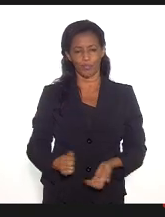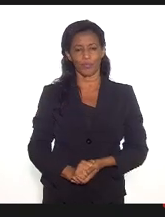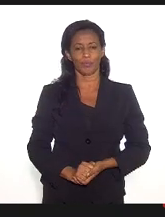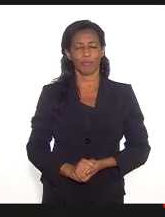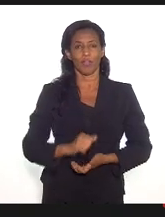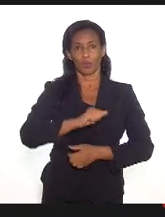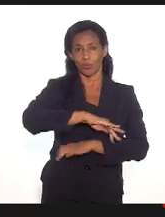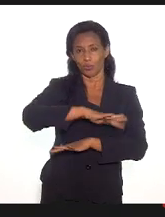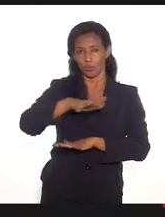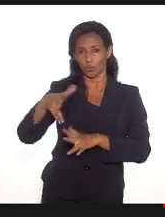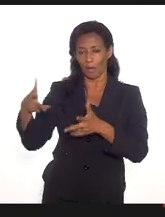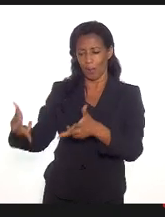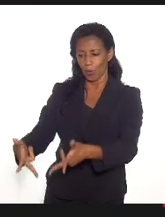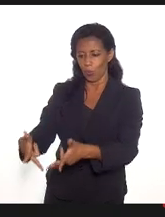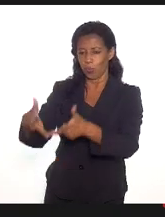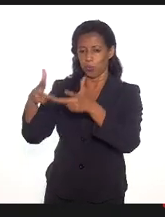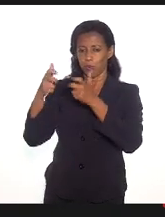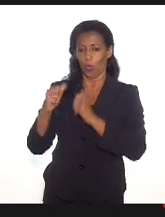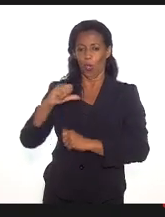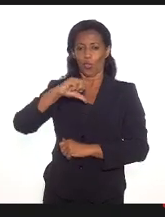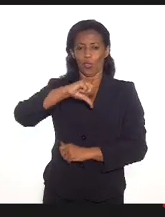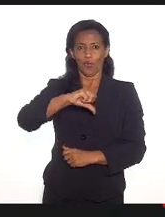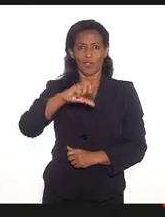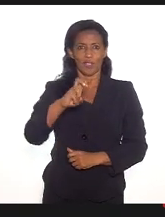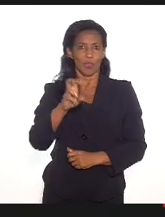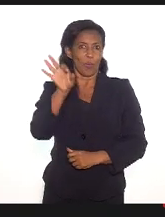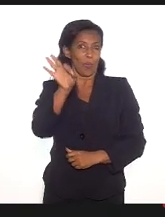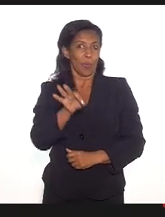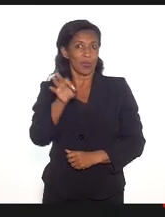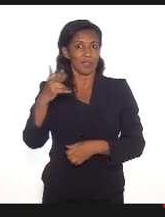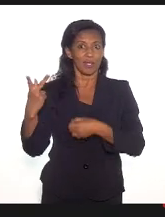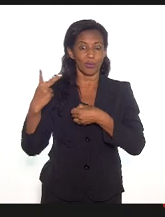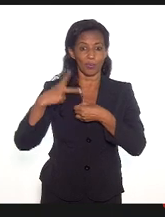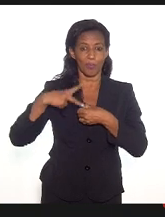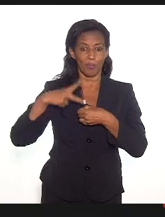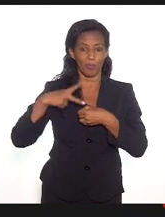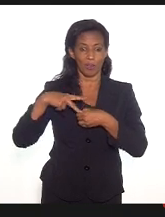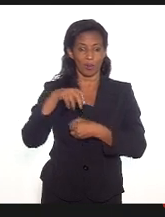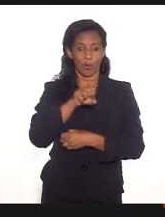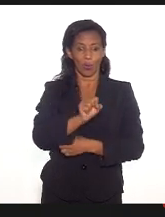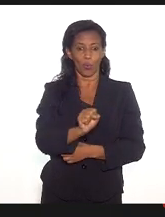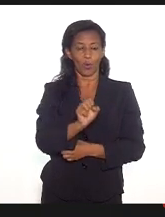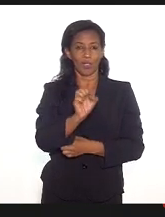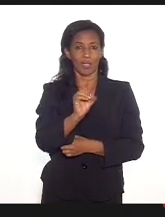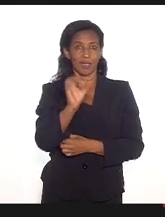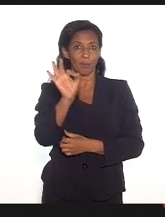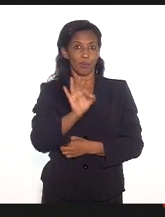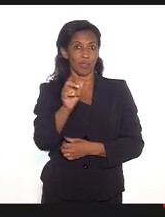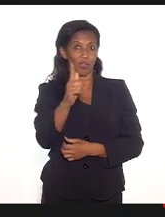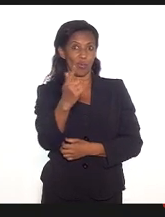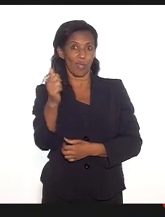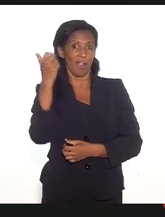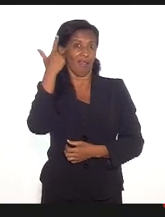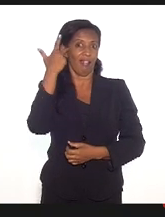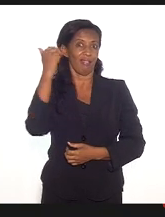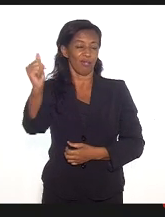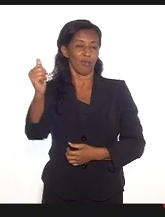Dos mares, retiramos cerca de 95% do petróleo, 80% do gás natural